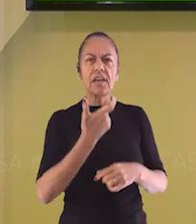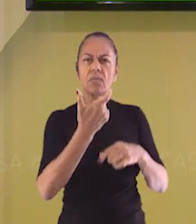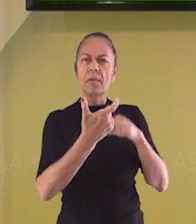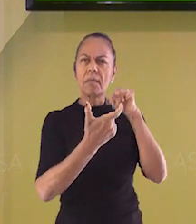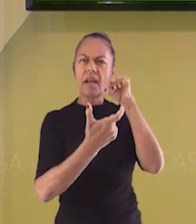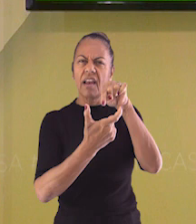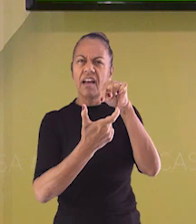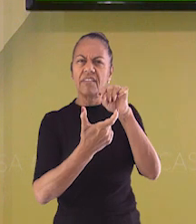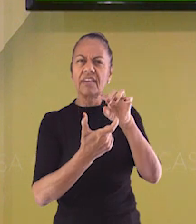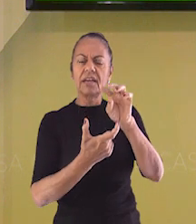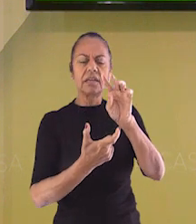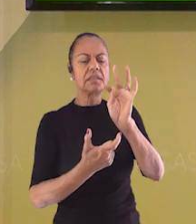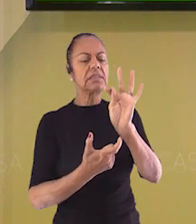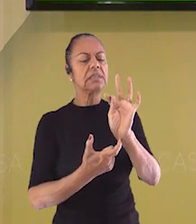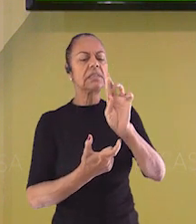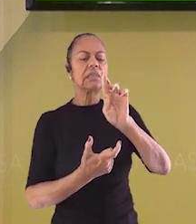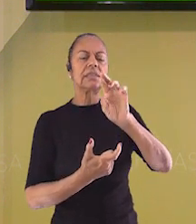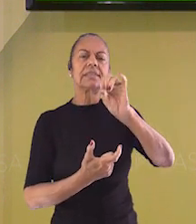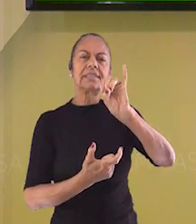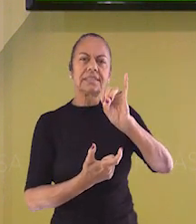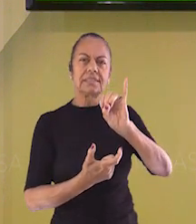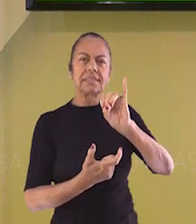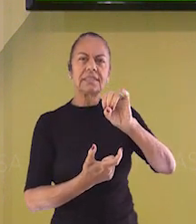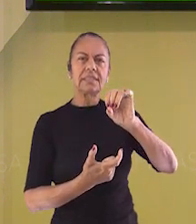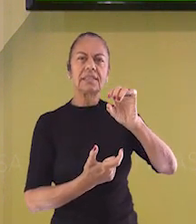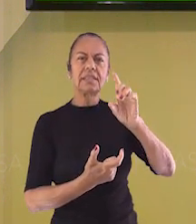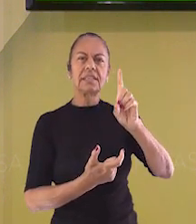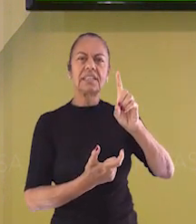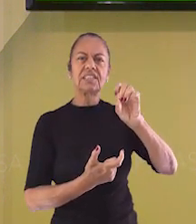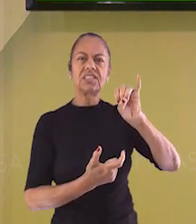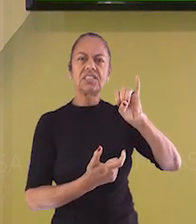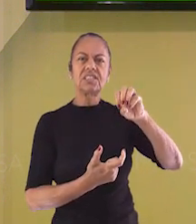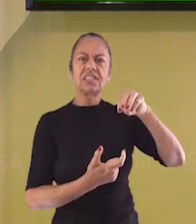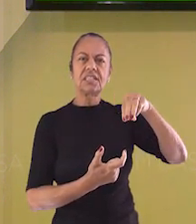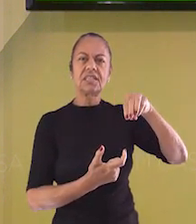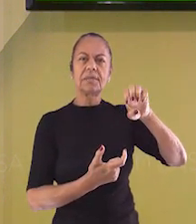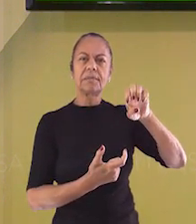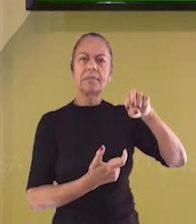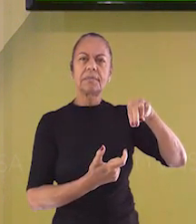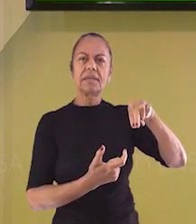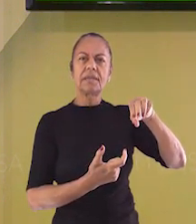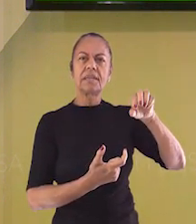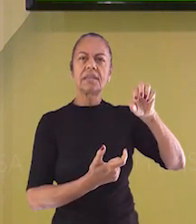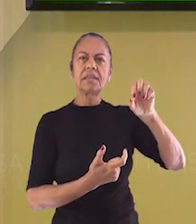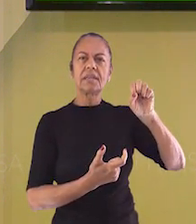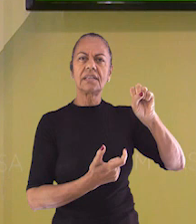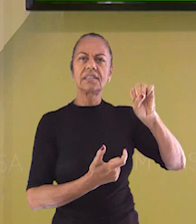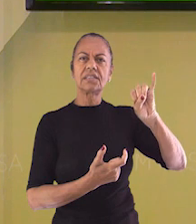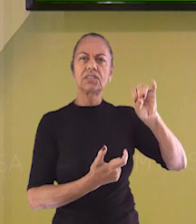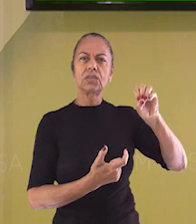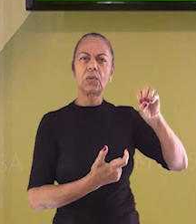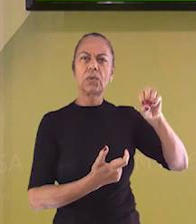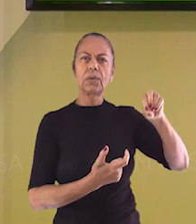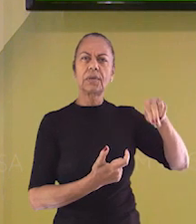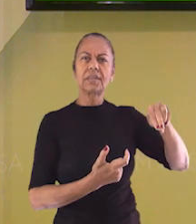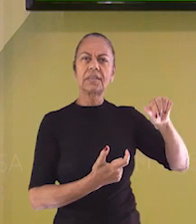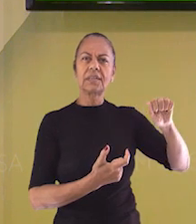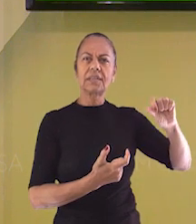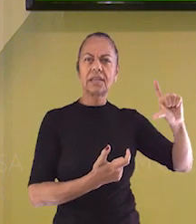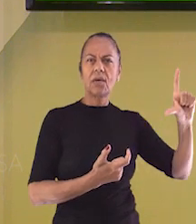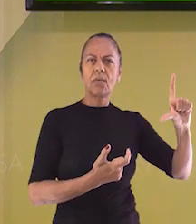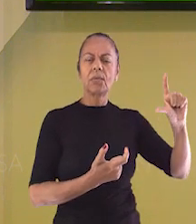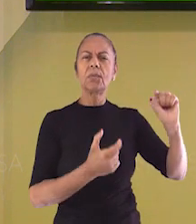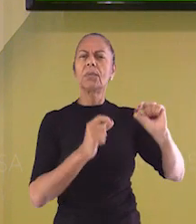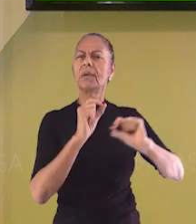palavra tridimensional. Isso significa que algo fica em 3D. 2D é quando